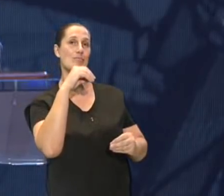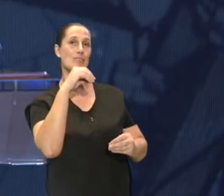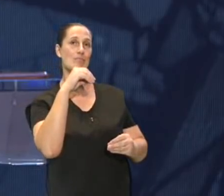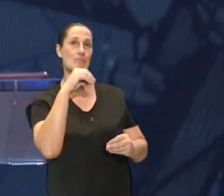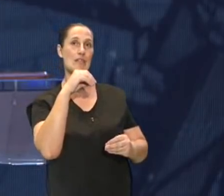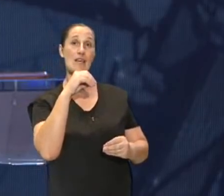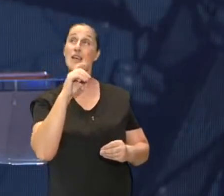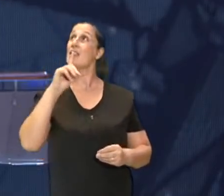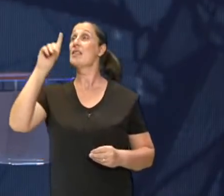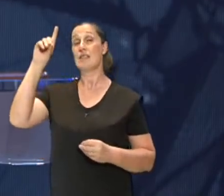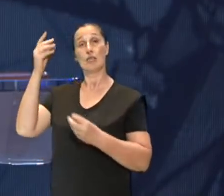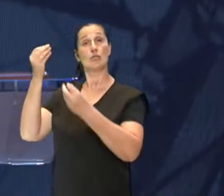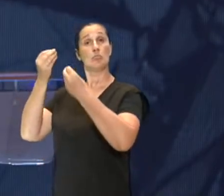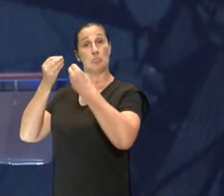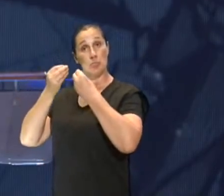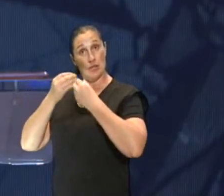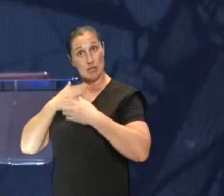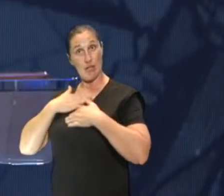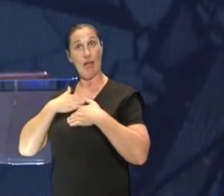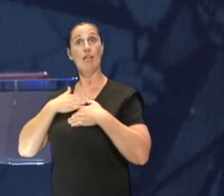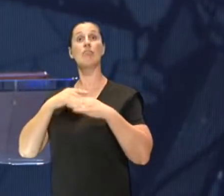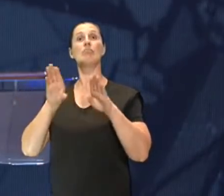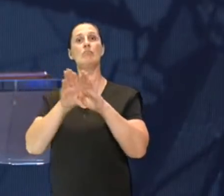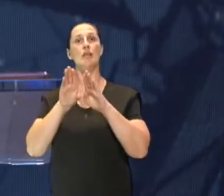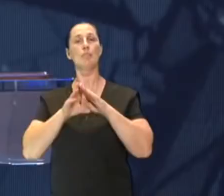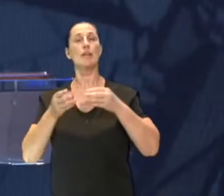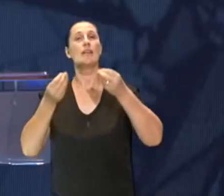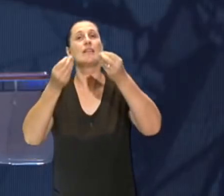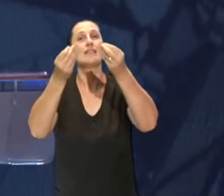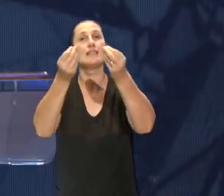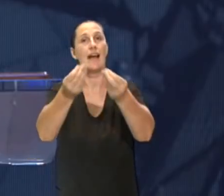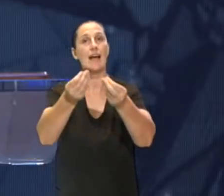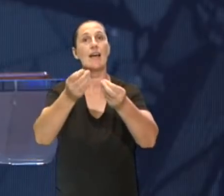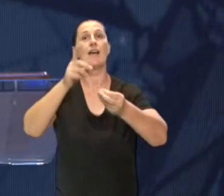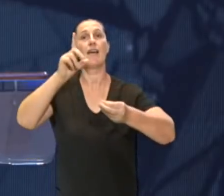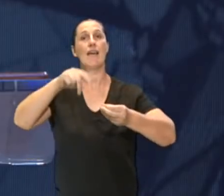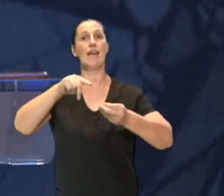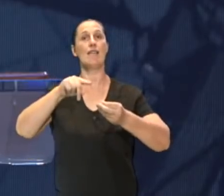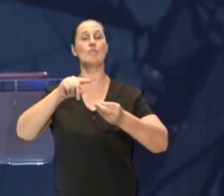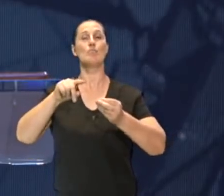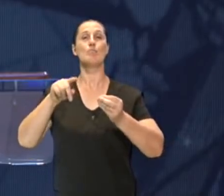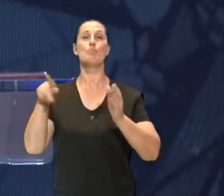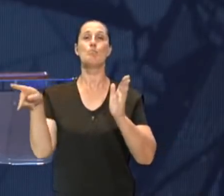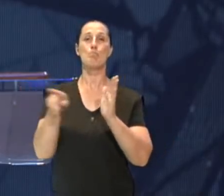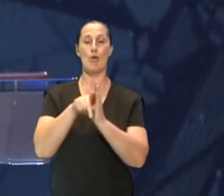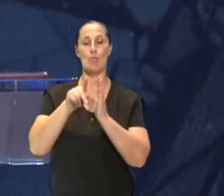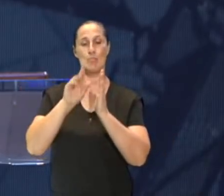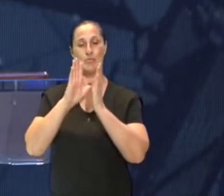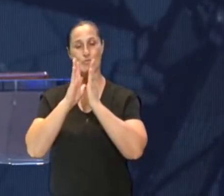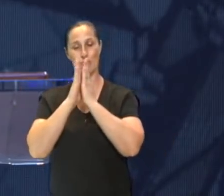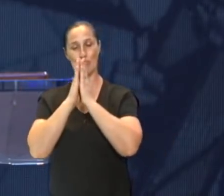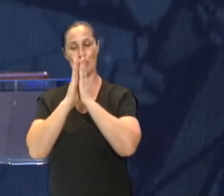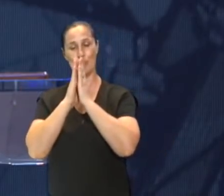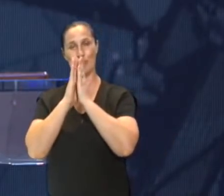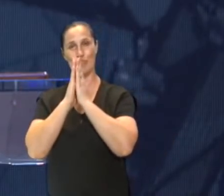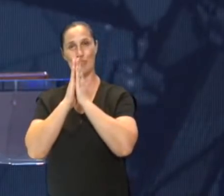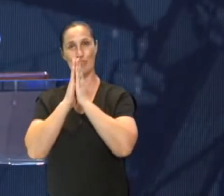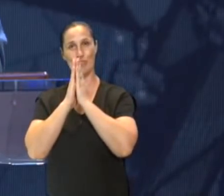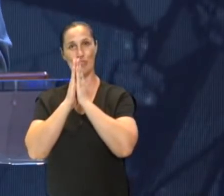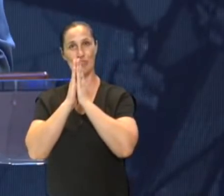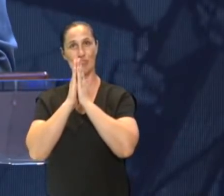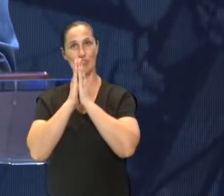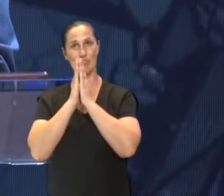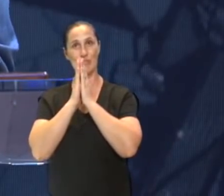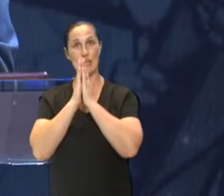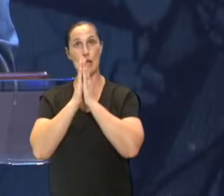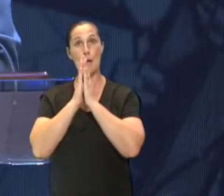minha disposição e à sua disposição, que é a nossa oração. Porque através da oração nós podemos colocar